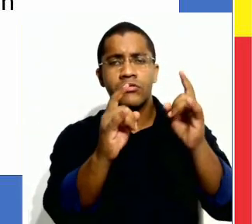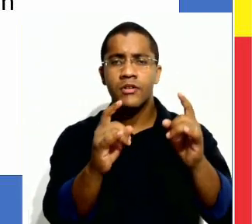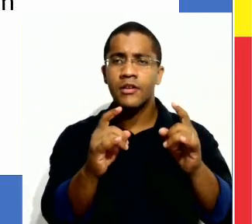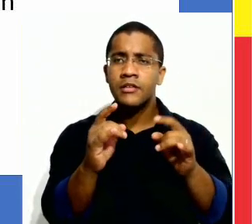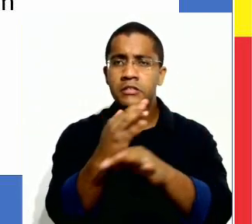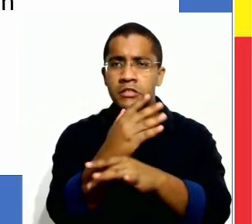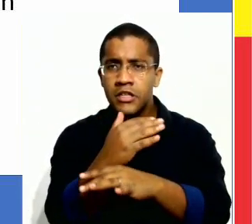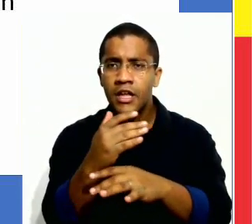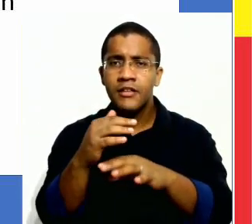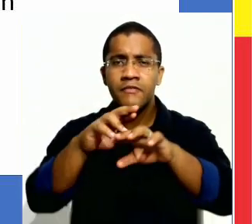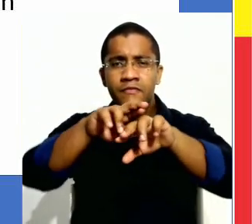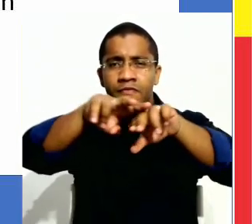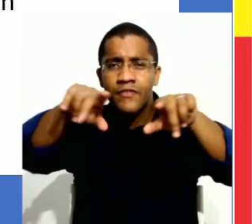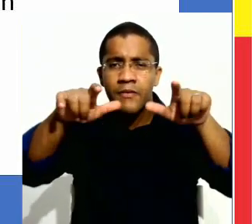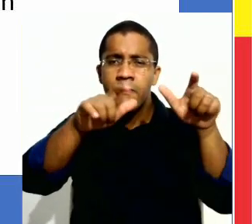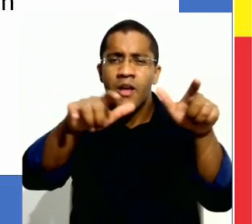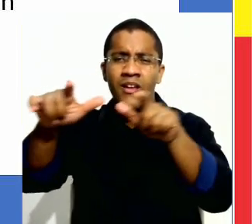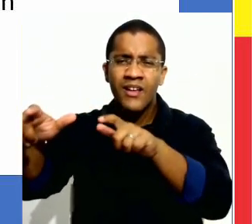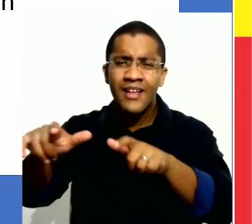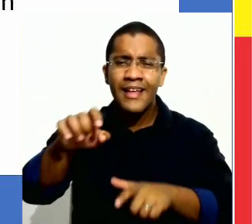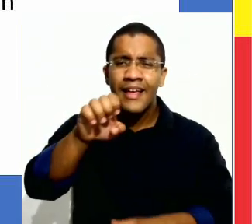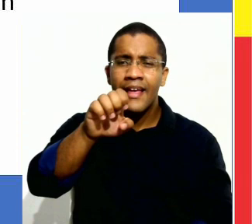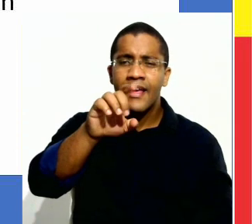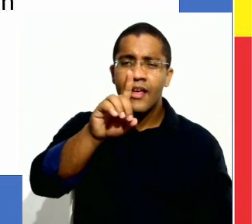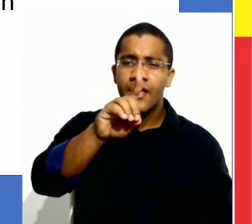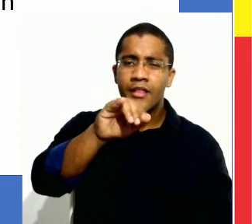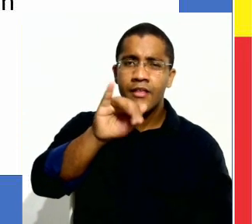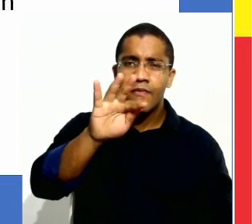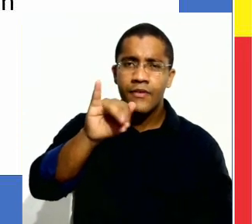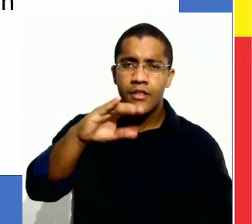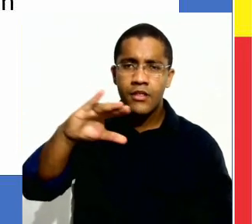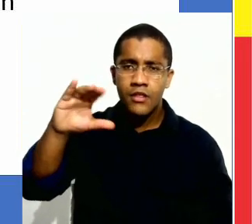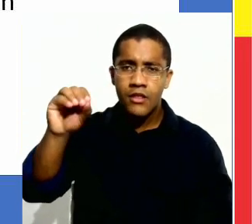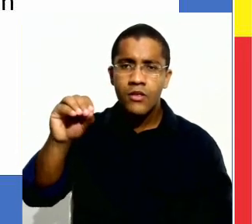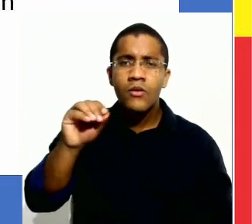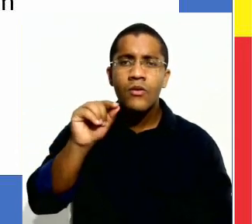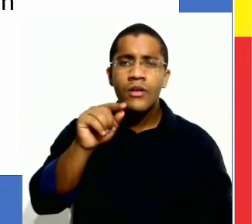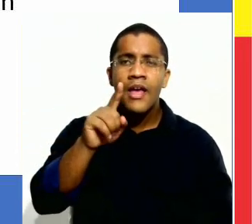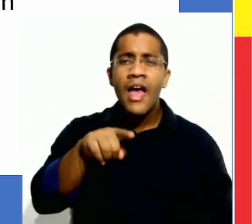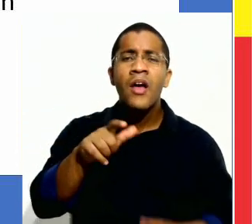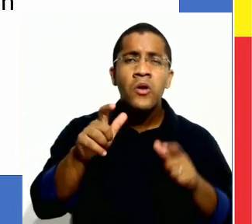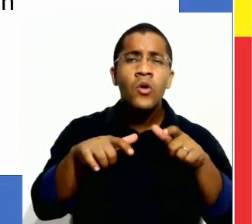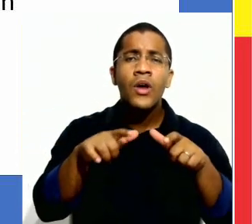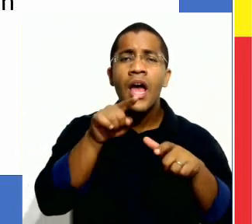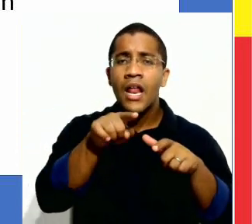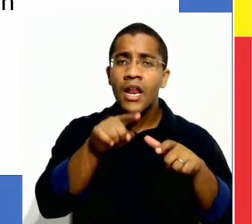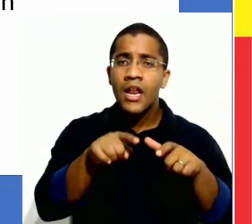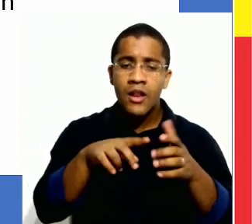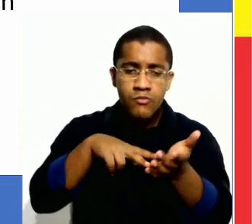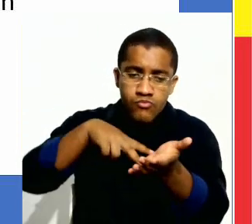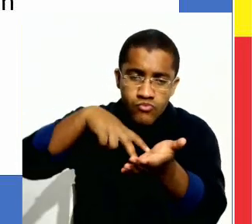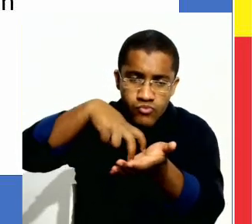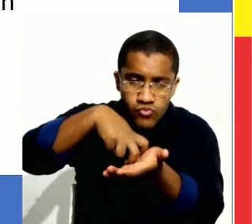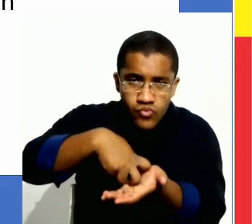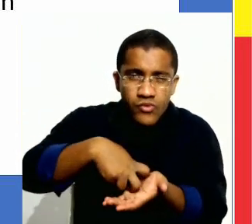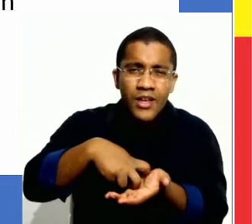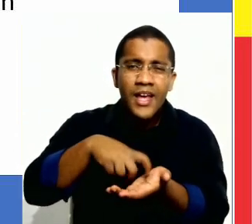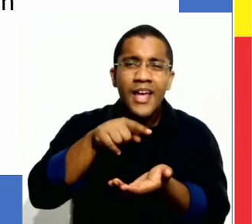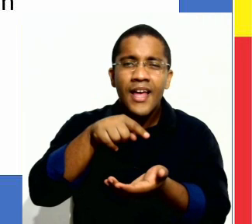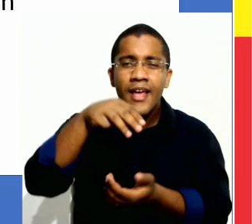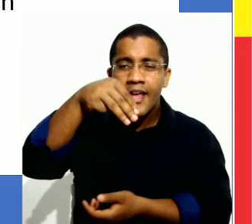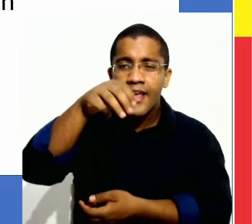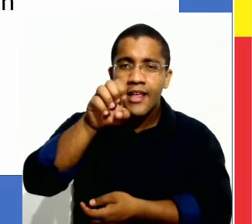cidades e em outros lugares. Alguns desses edifícios eram lugar de culto muçulmano, como a